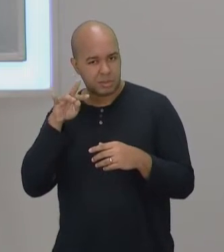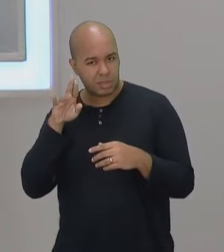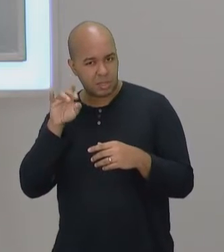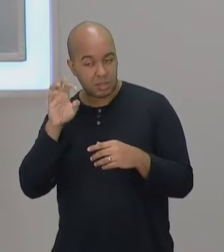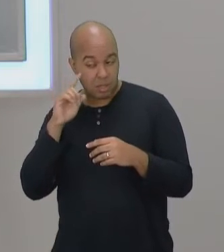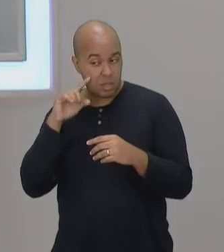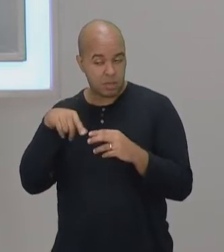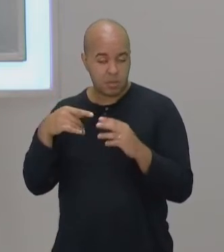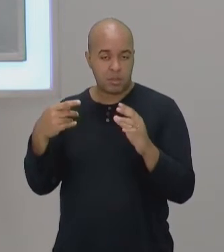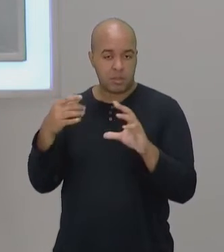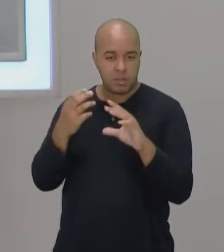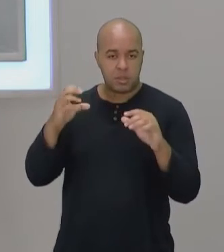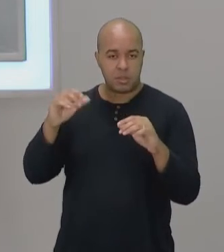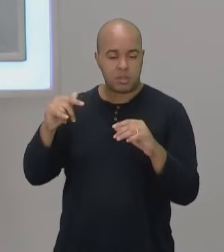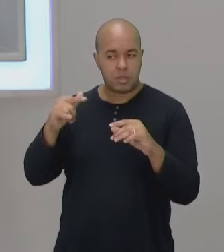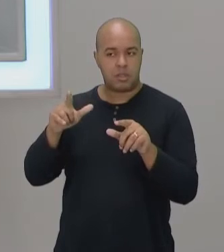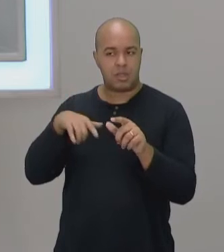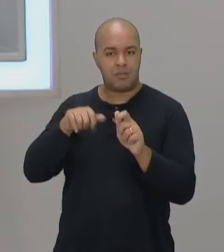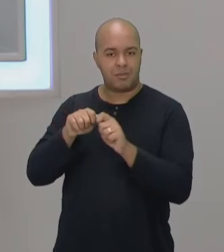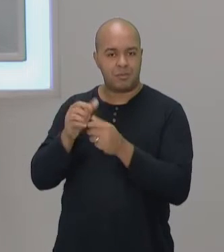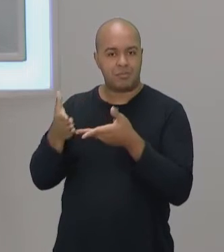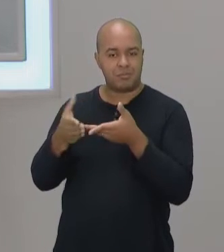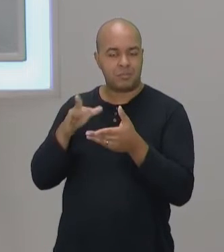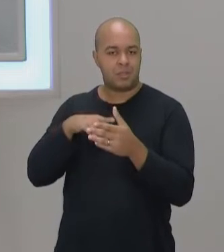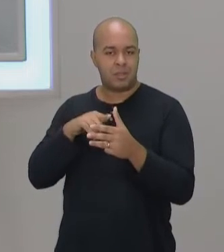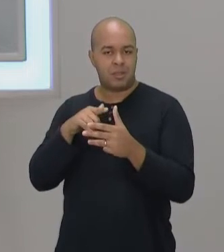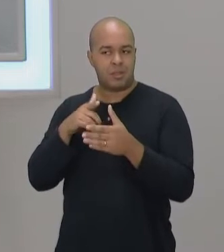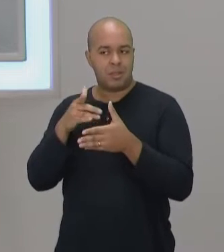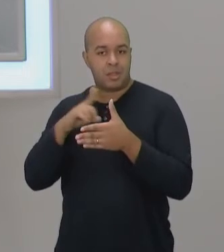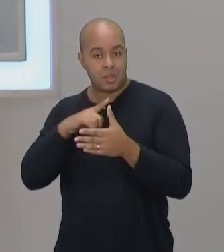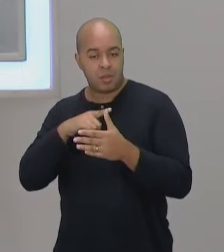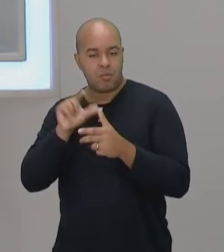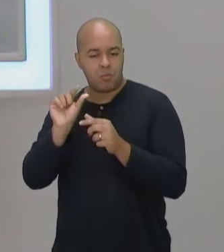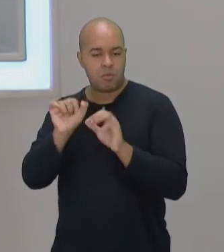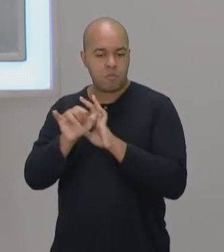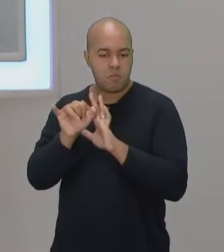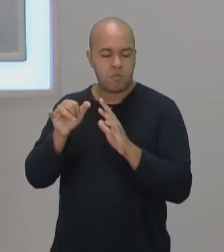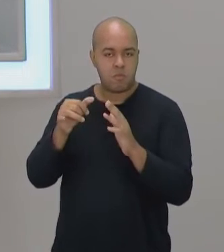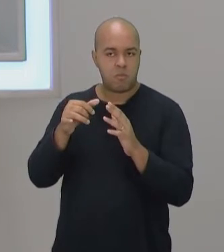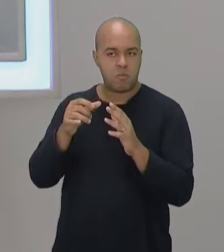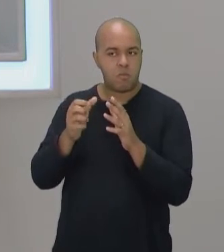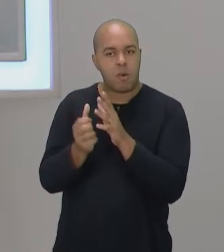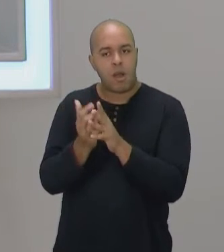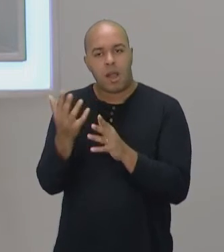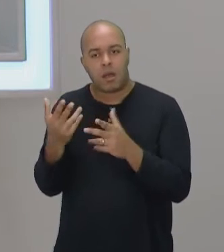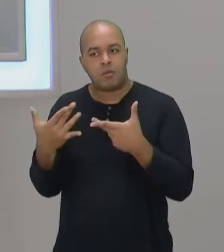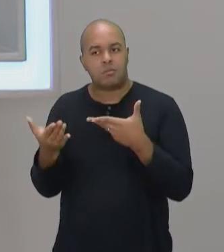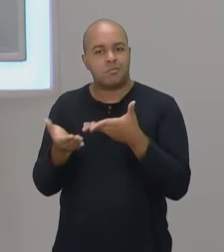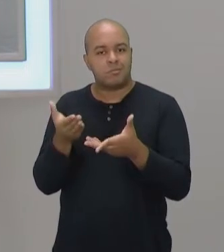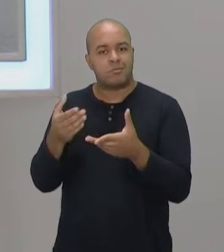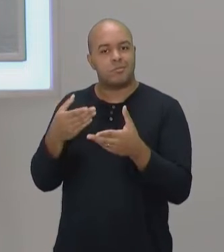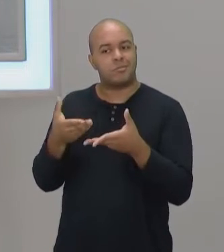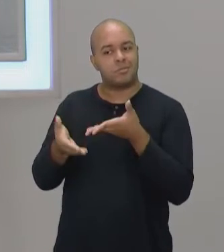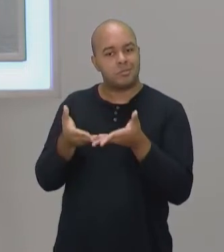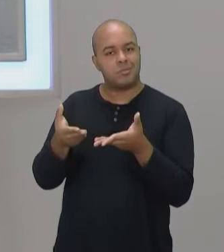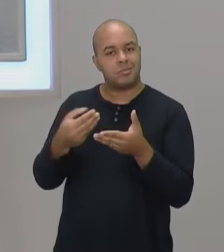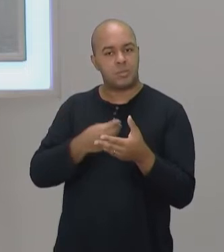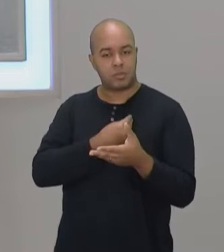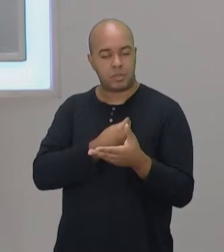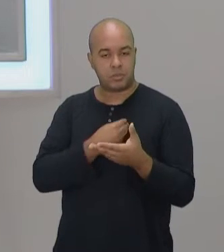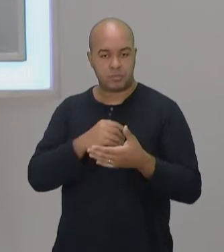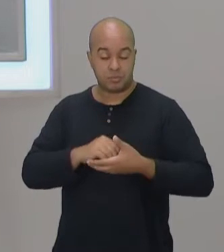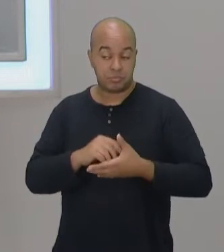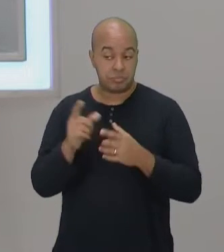moléculas carbônicas, né, que foram hidratadas. Elas possuem ali uma função de manutenção da